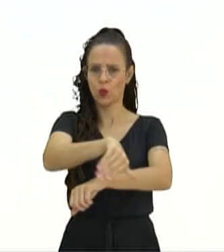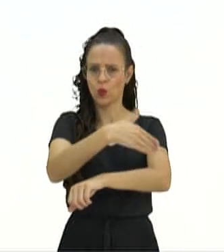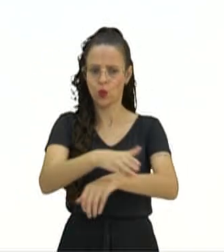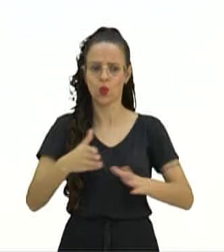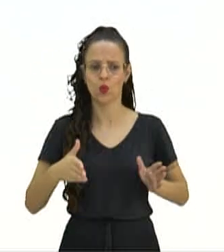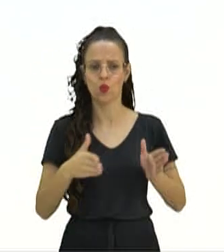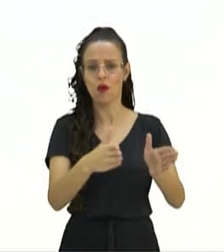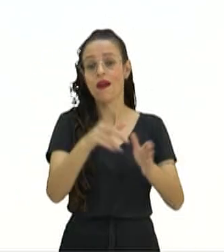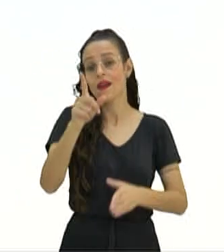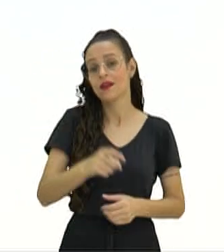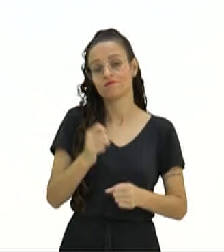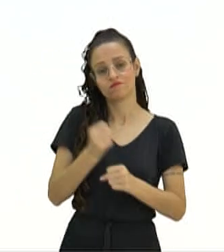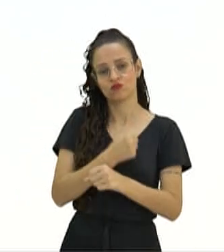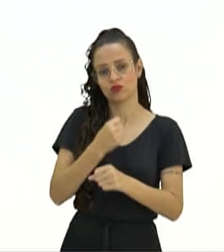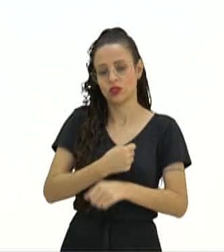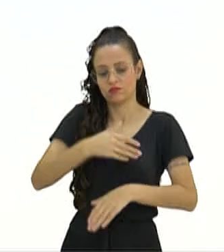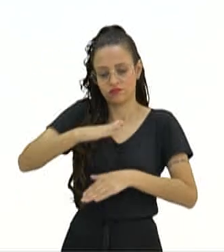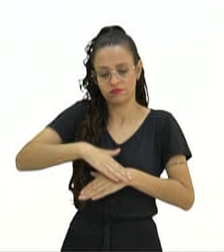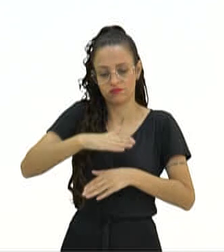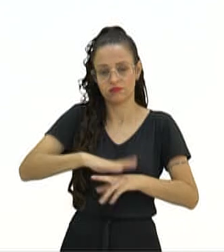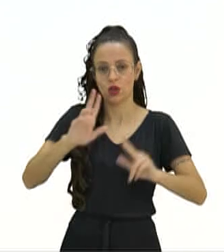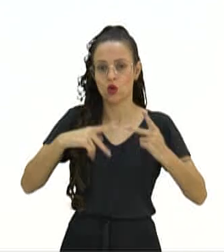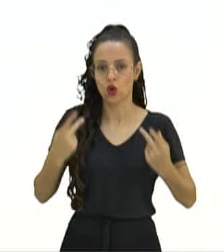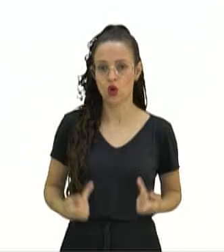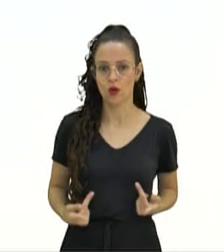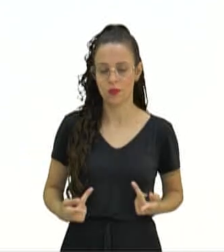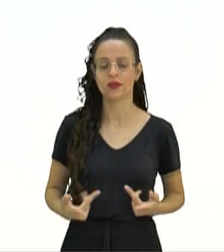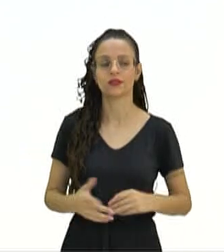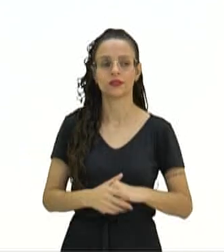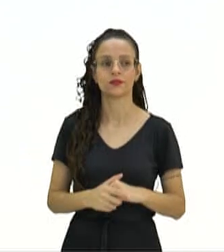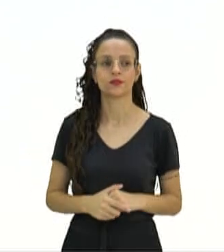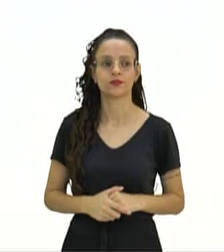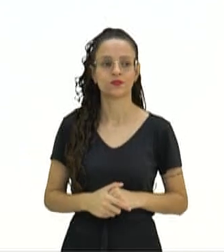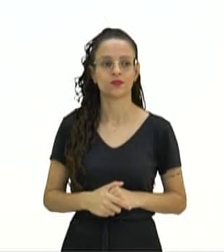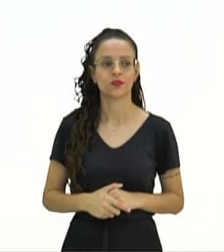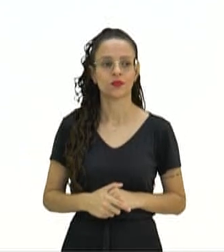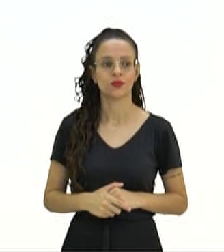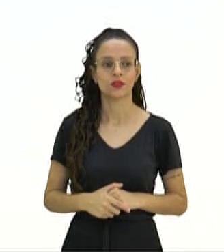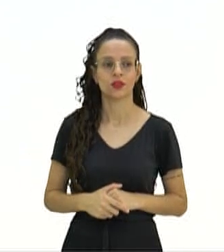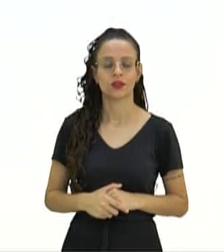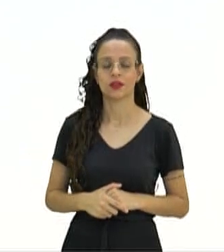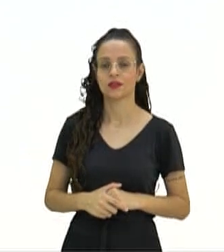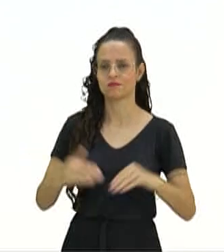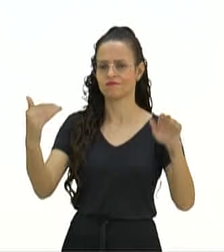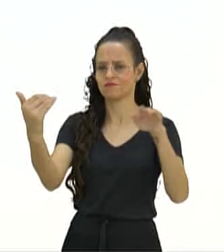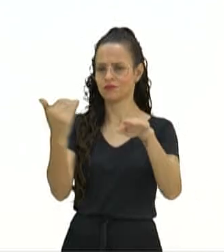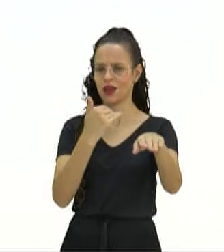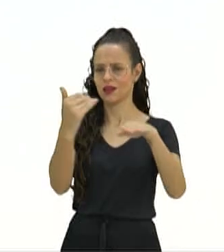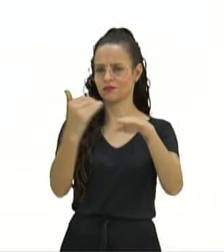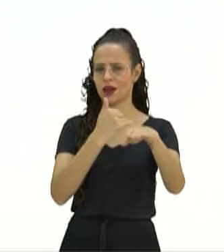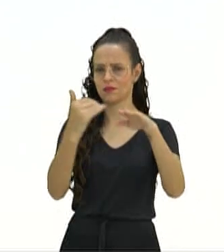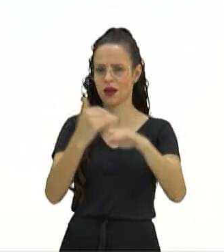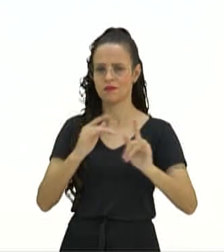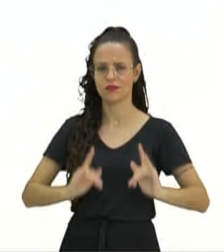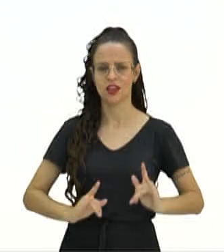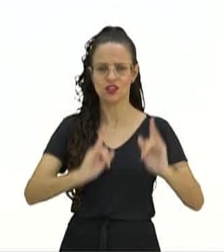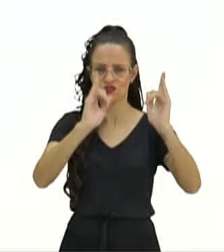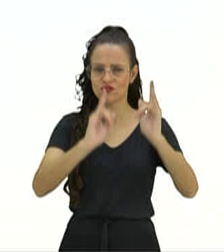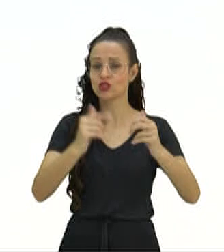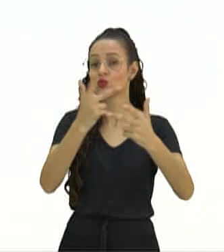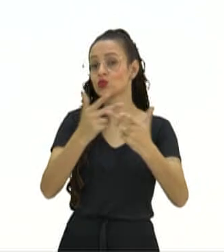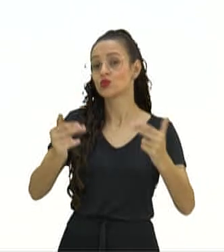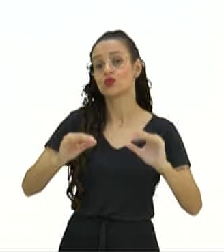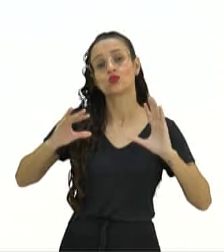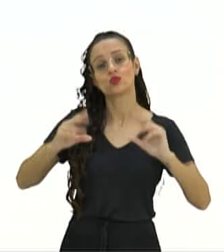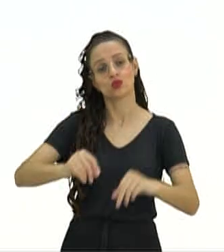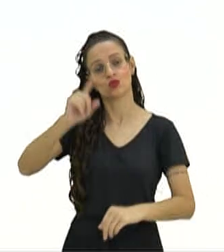é uma produção do trabalho humano, né? Uma rua larga, movimentada. A letra B, rodovias, edifícios, represas, tudo isso é